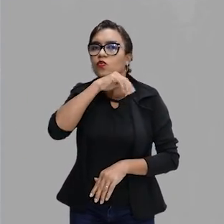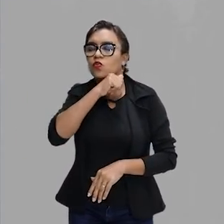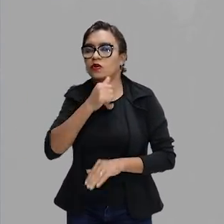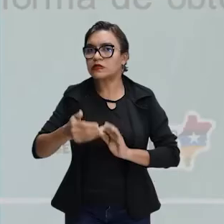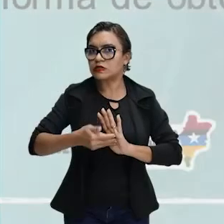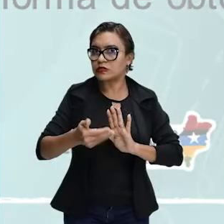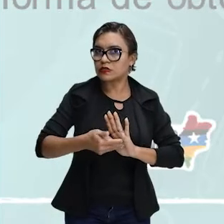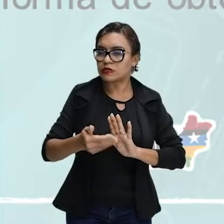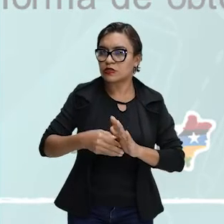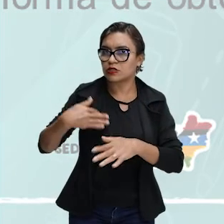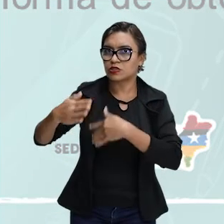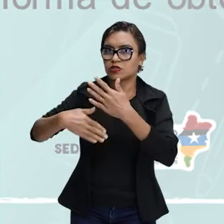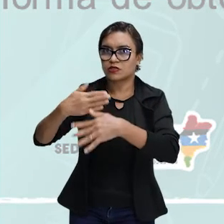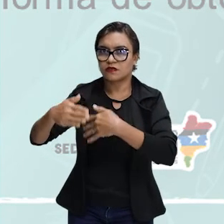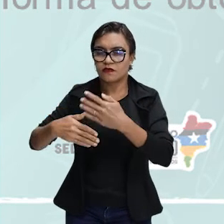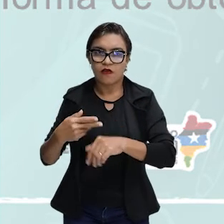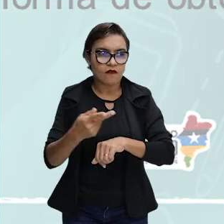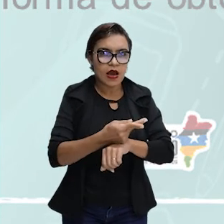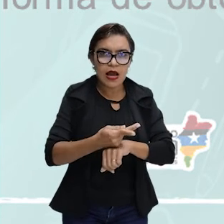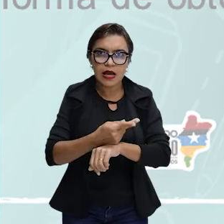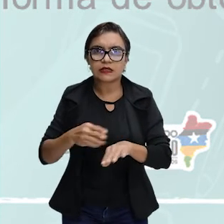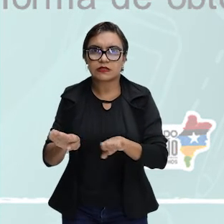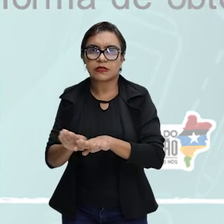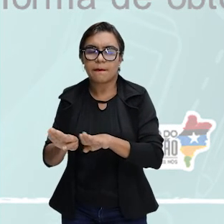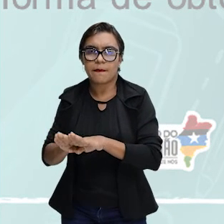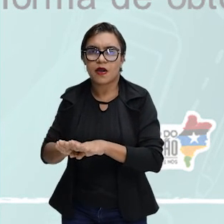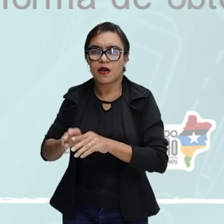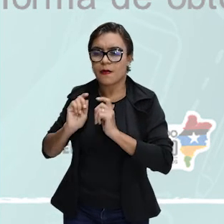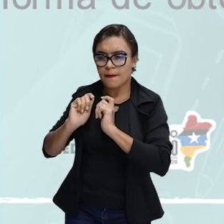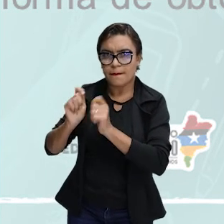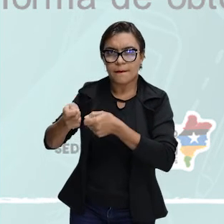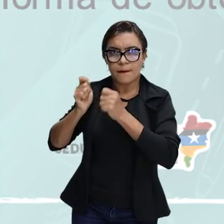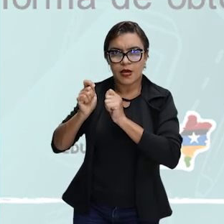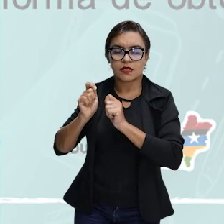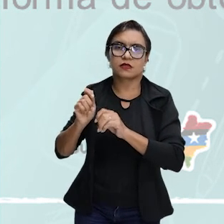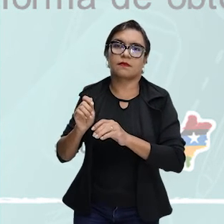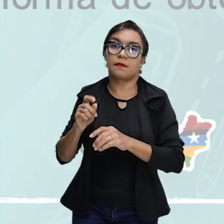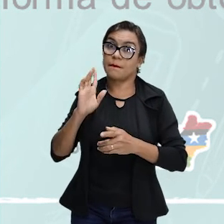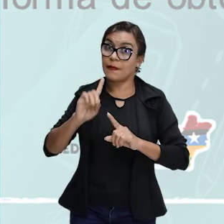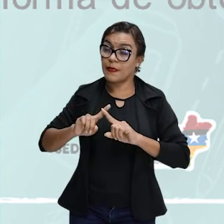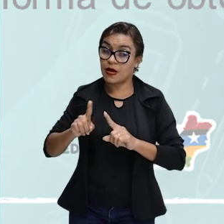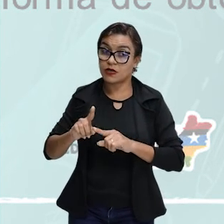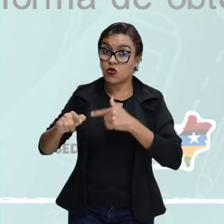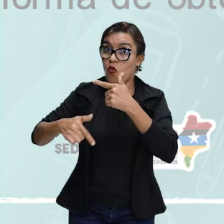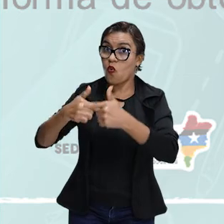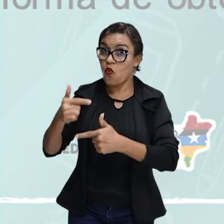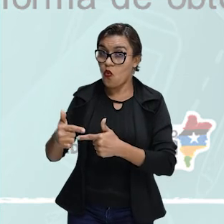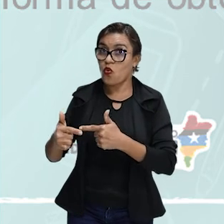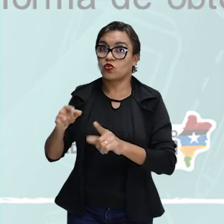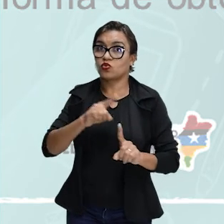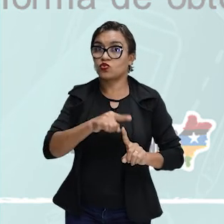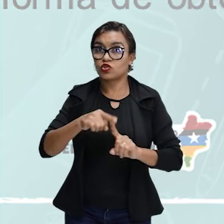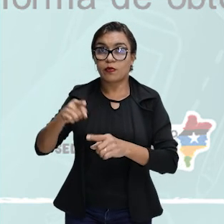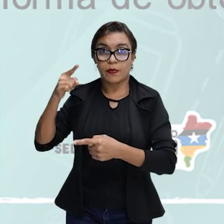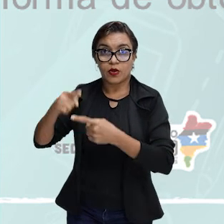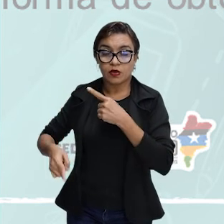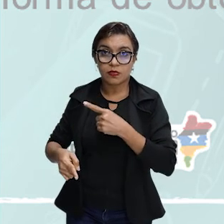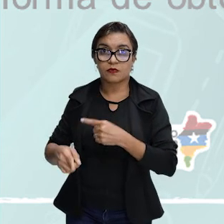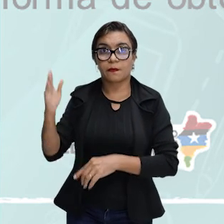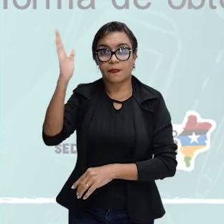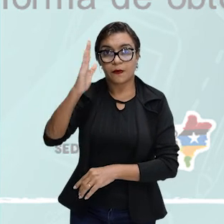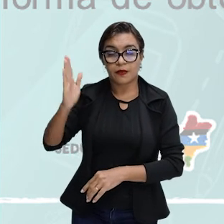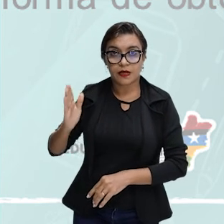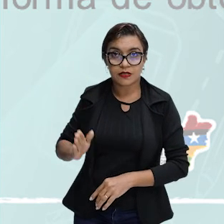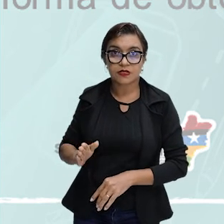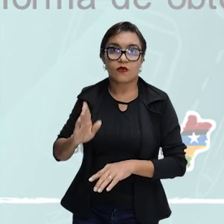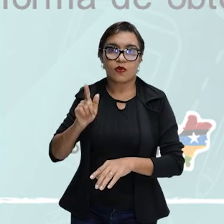pesca, sendo a caça de animais silvestres proibida em vários países, inclusive no Brasil. Tá? No Brasil, somente está permitida a